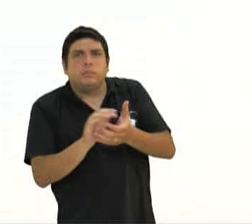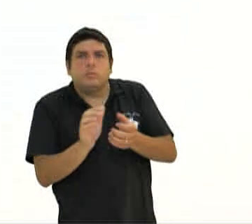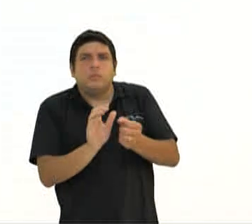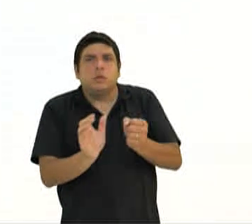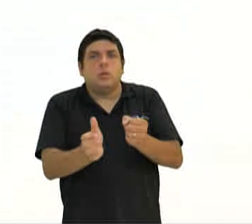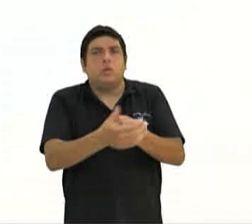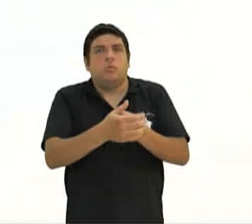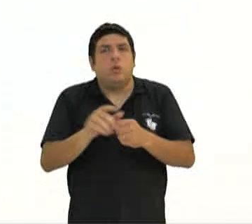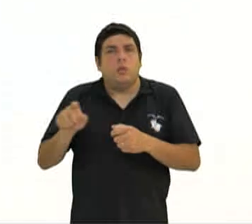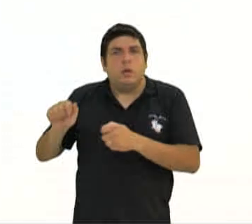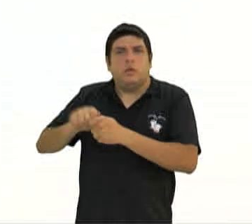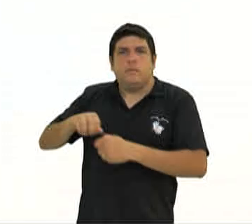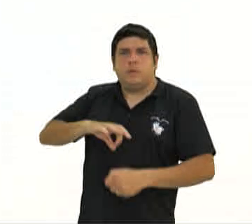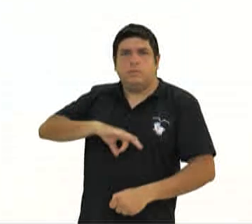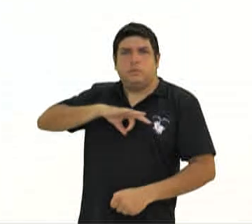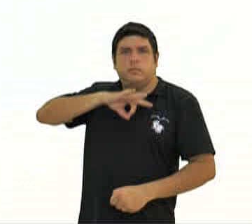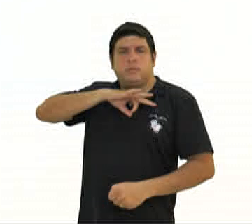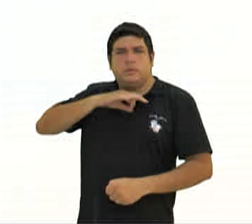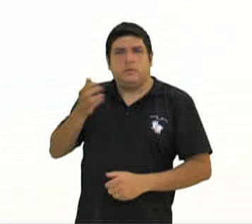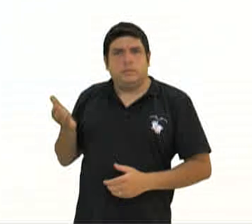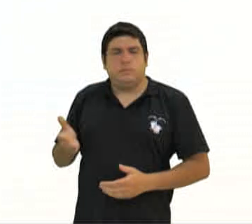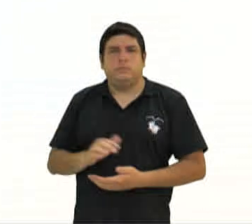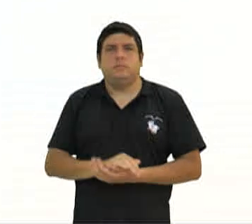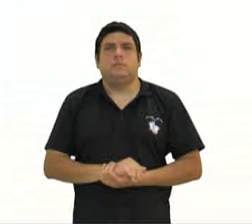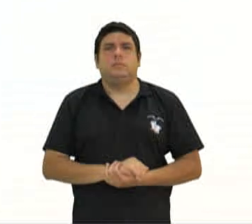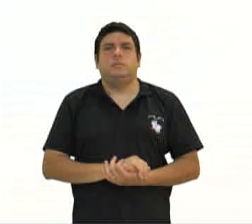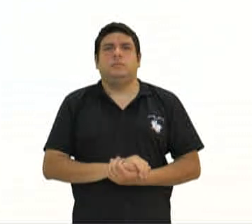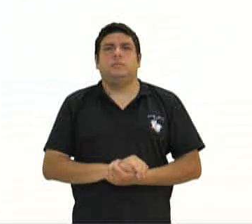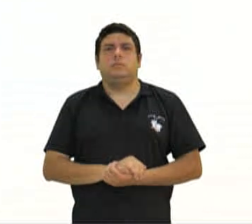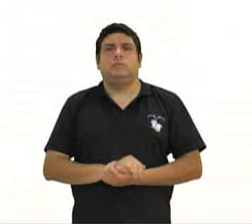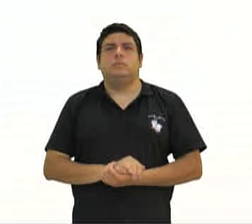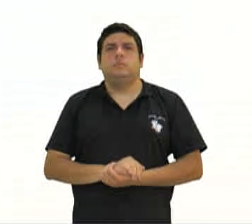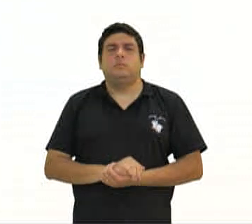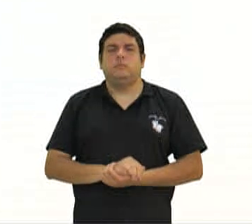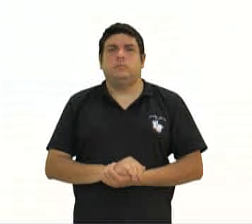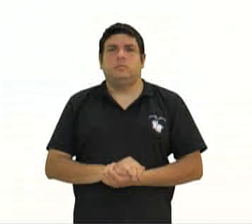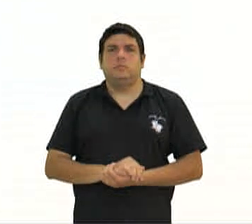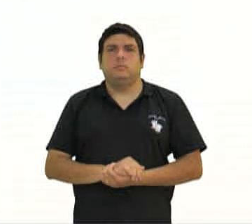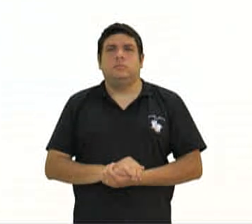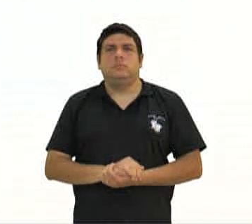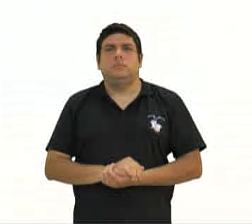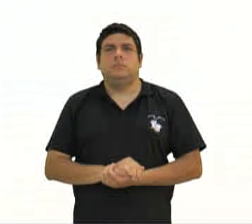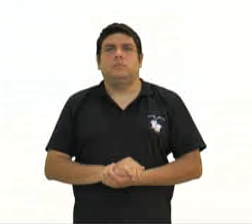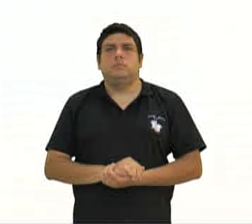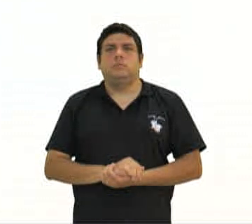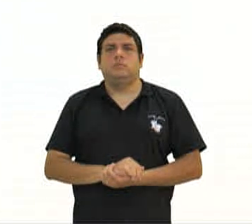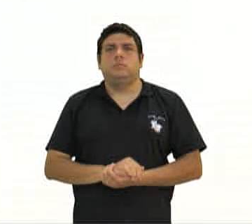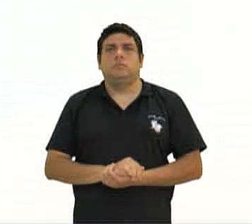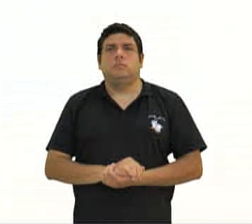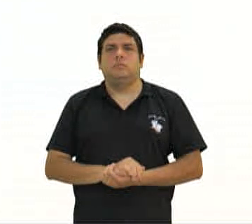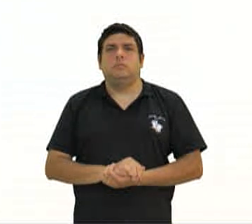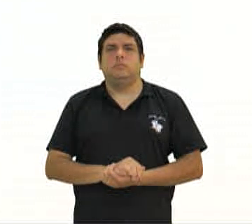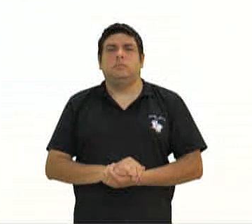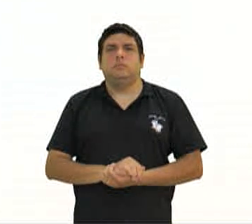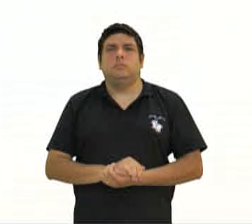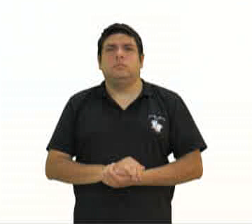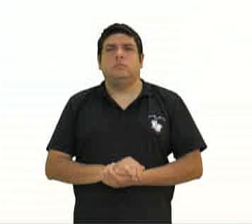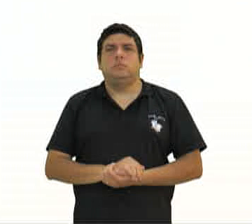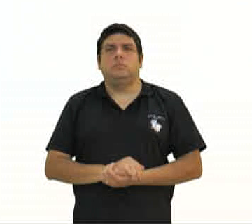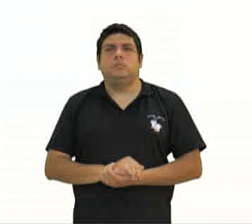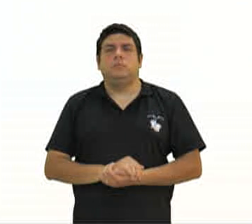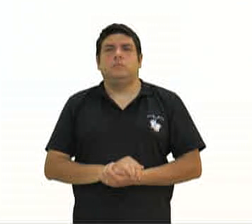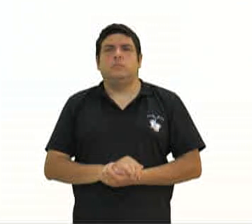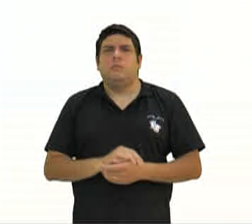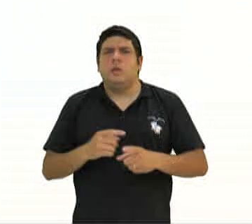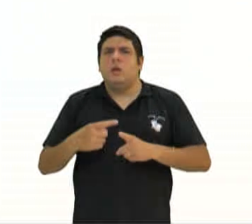secreta. The emperor had prohibited marriages because he thought that married men were bad soldiers. Por que